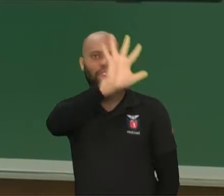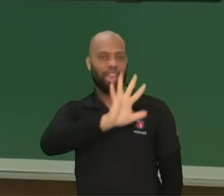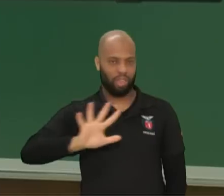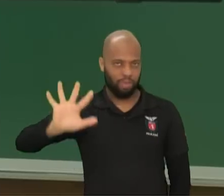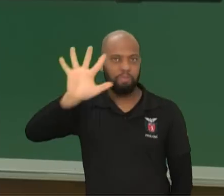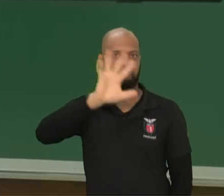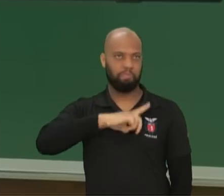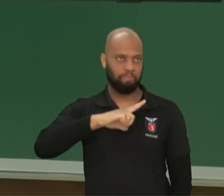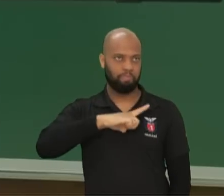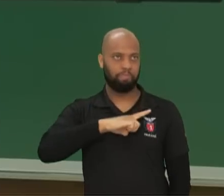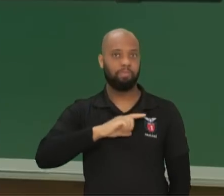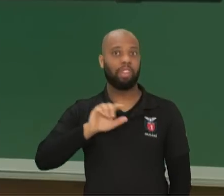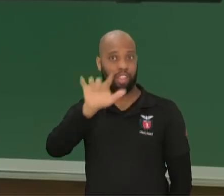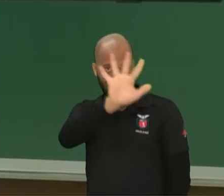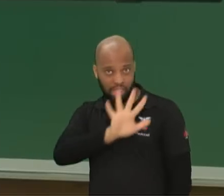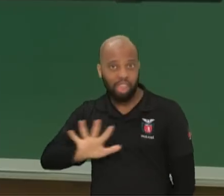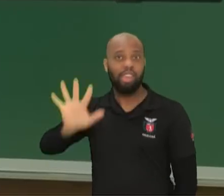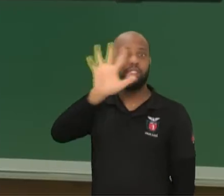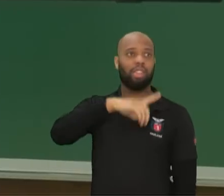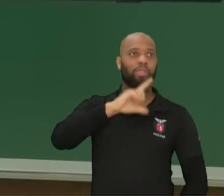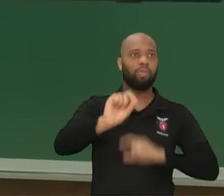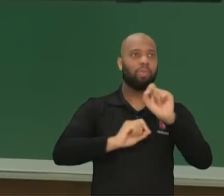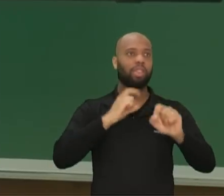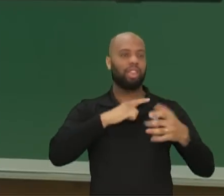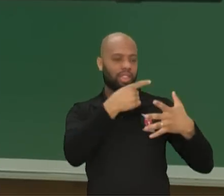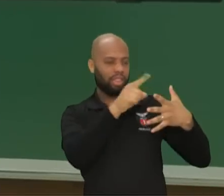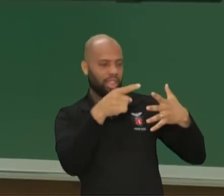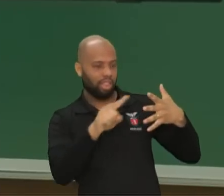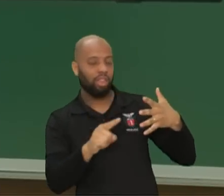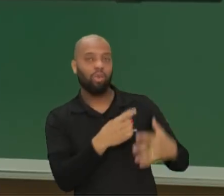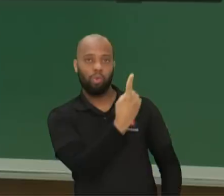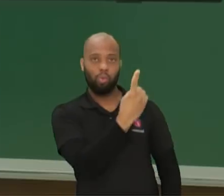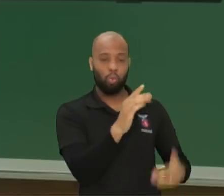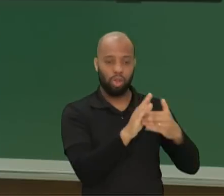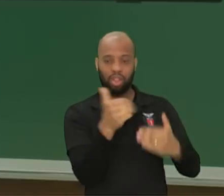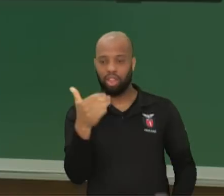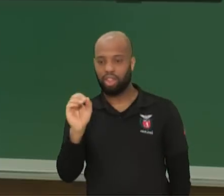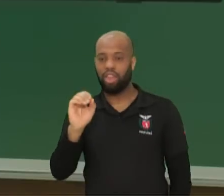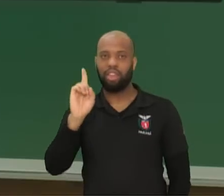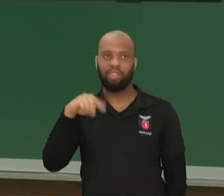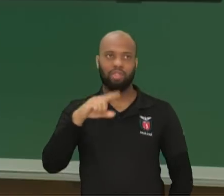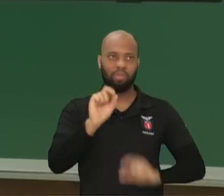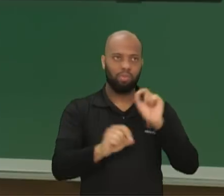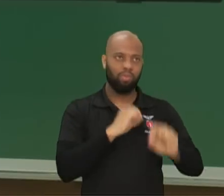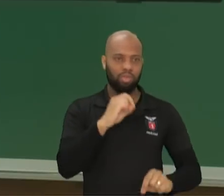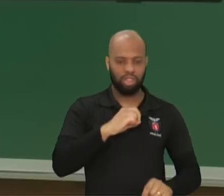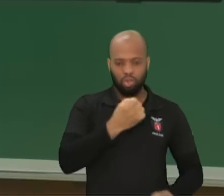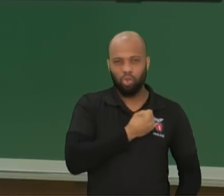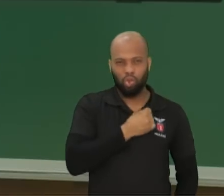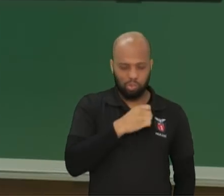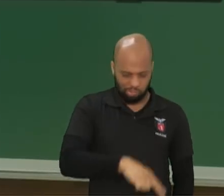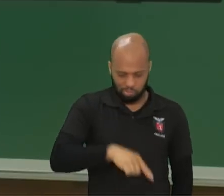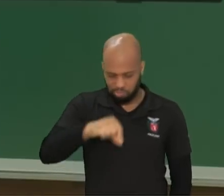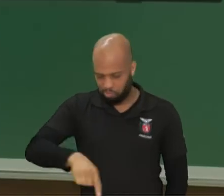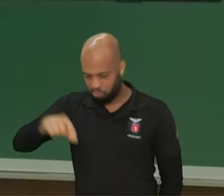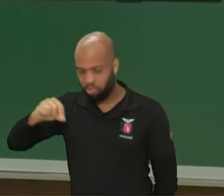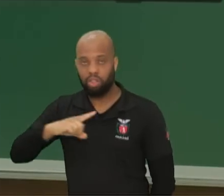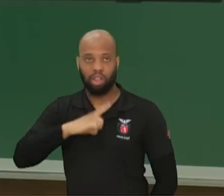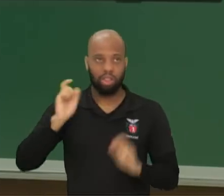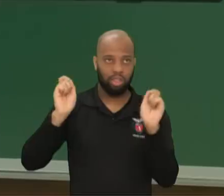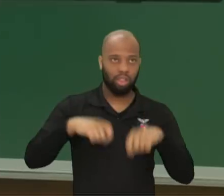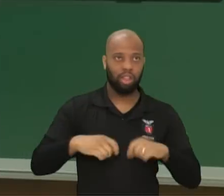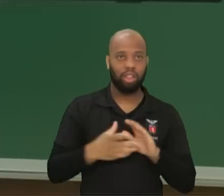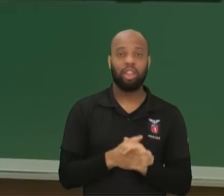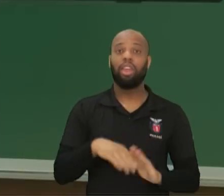amostral. Esse conjunto amostral ele é formado pelos elementos lá de 1 a 10, que são as bolinhas, tá bom? Então, eu tenho lá,